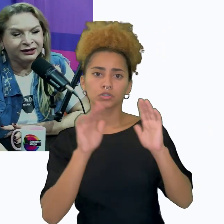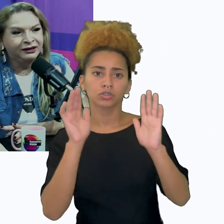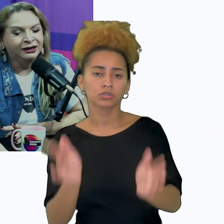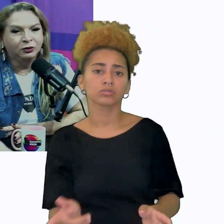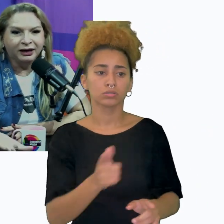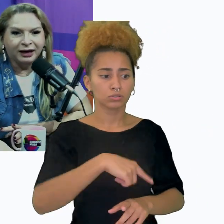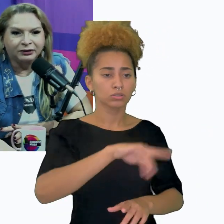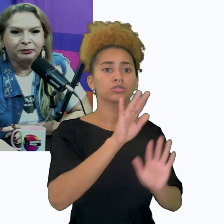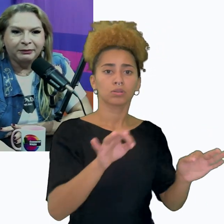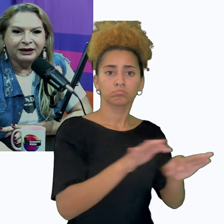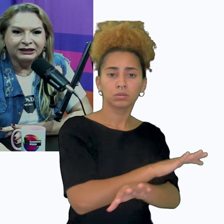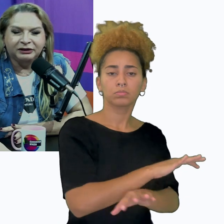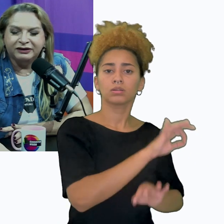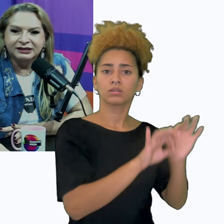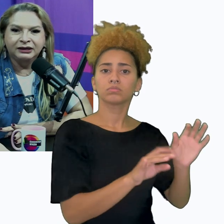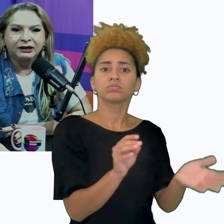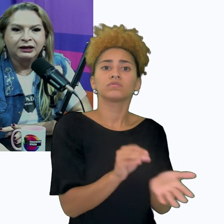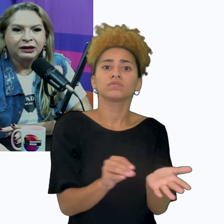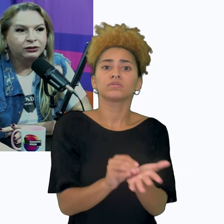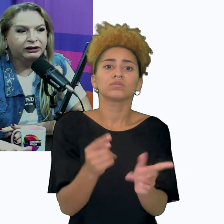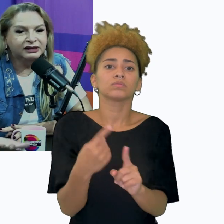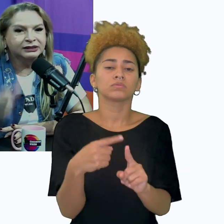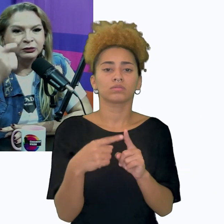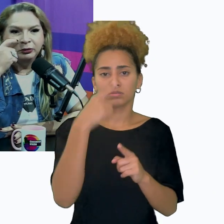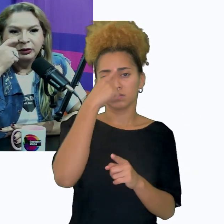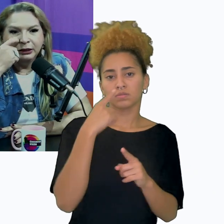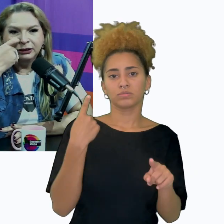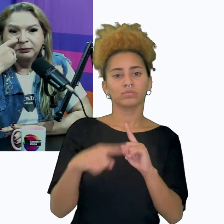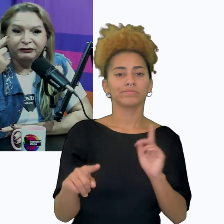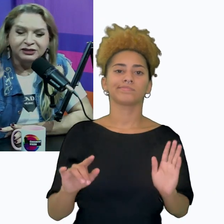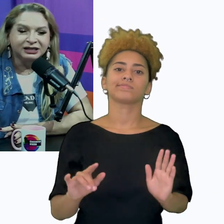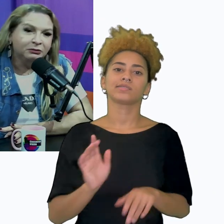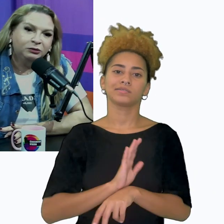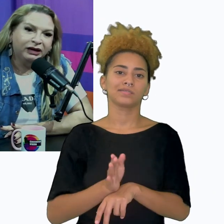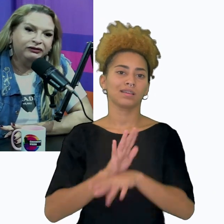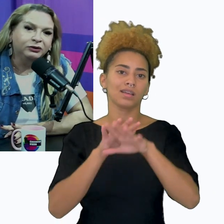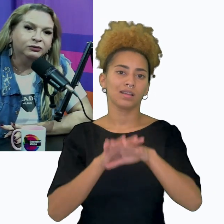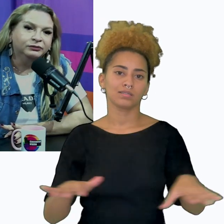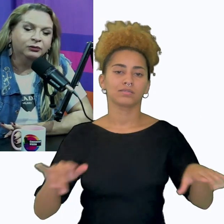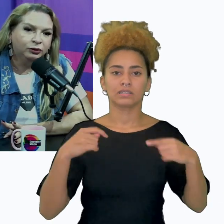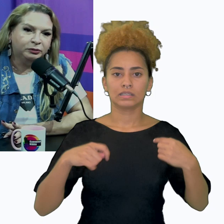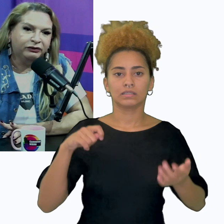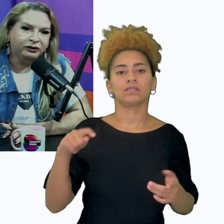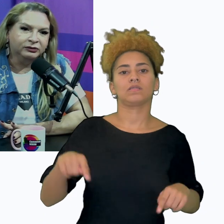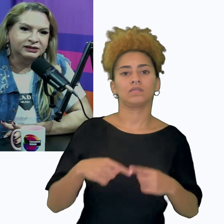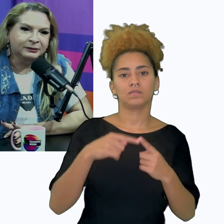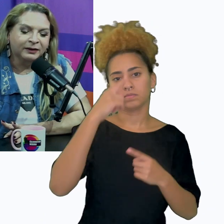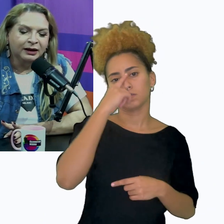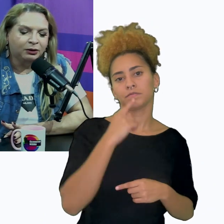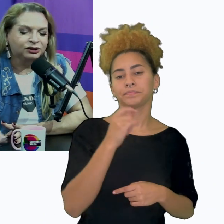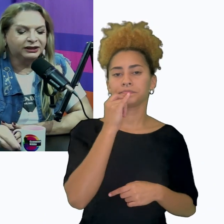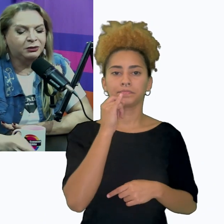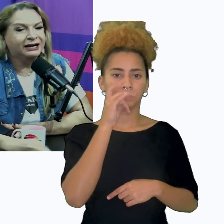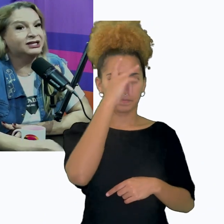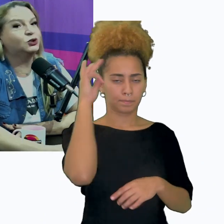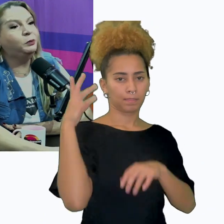galera no mercado preparada pra fazer e que não tá fazendo porque não tá no perfil. Cinema é muito perfil. Muito perfil, assim. Pode